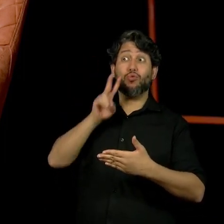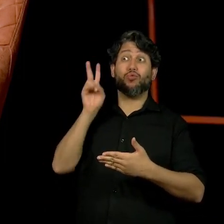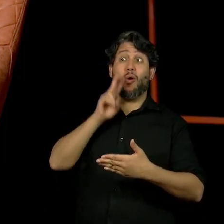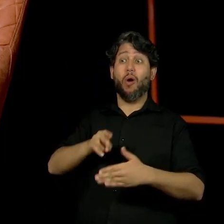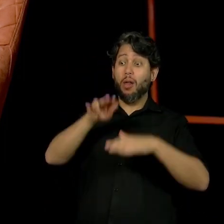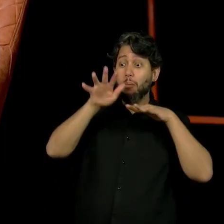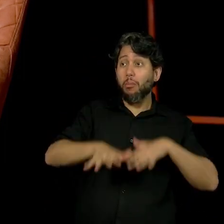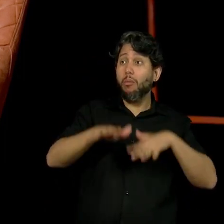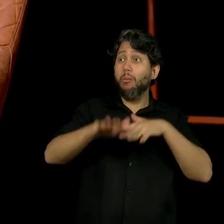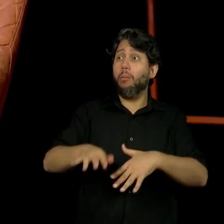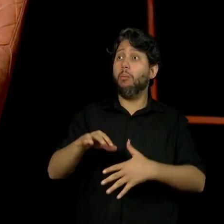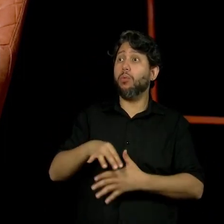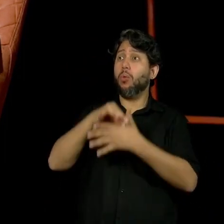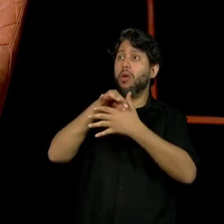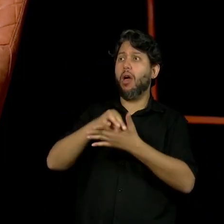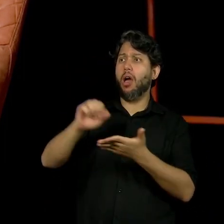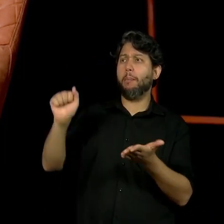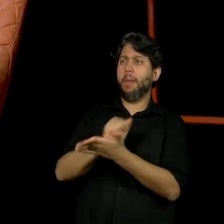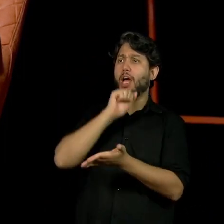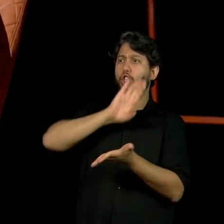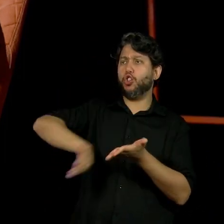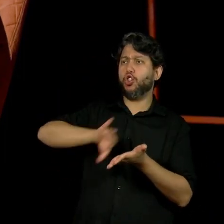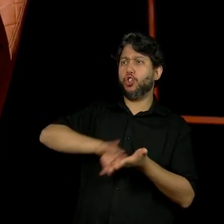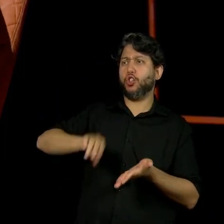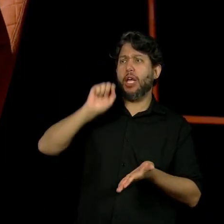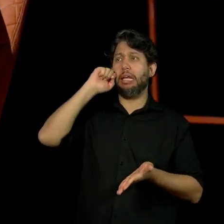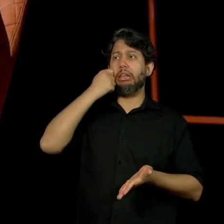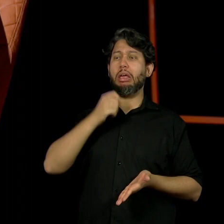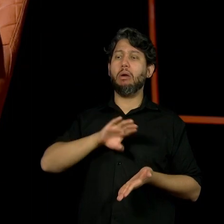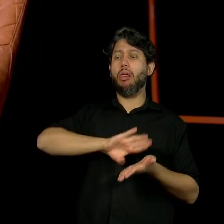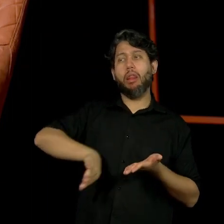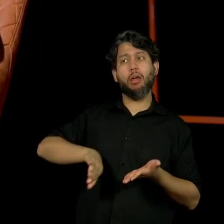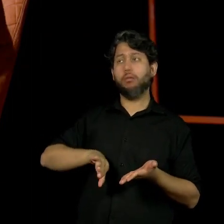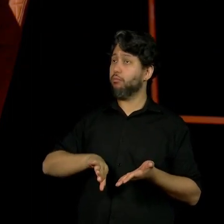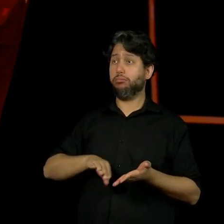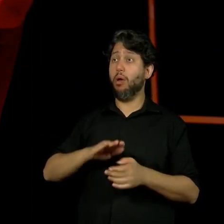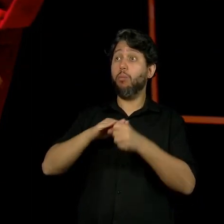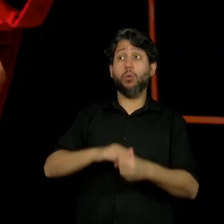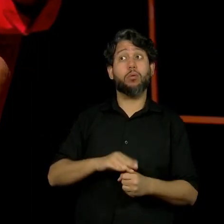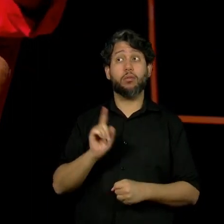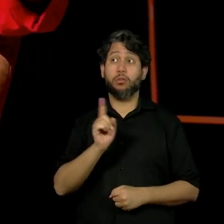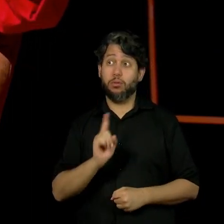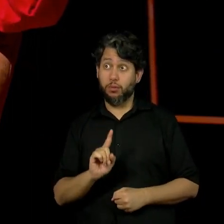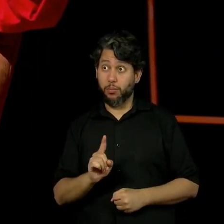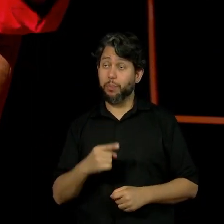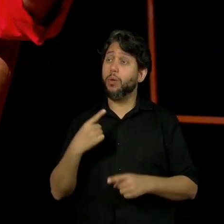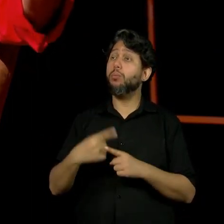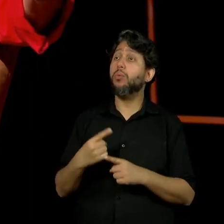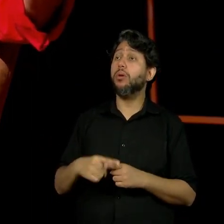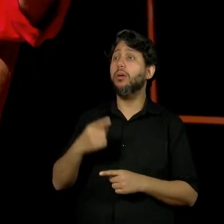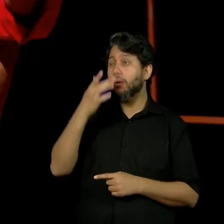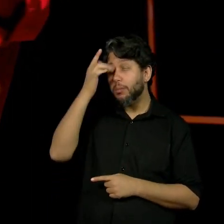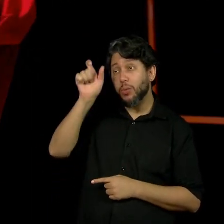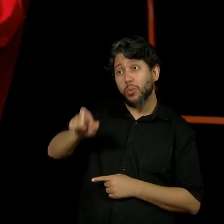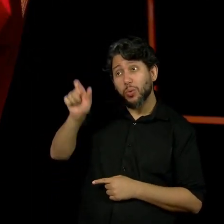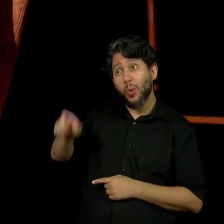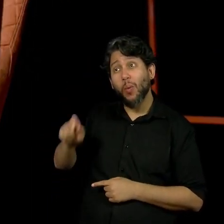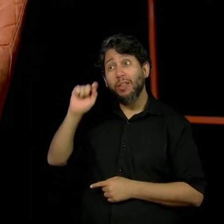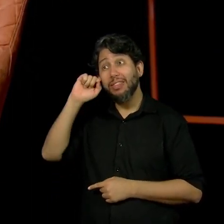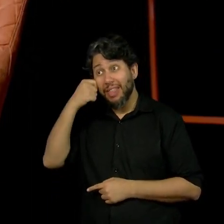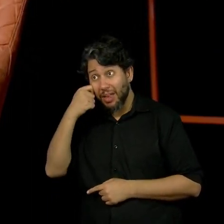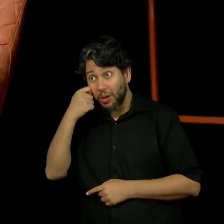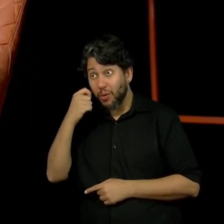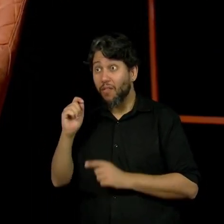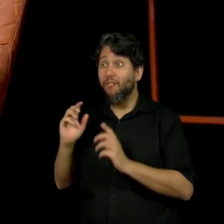manifestações culturais. Sim. É o caso da escola de samba, bloco, essa coisa surgiu todo dos negros que eram alijados das participações